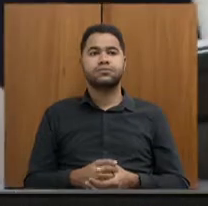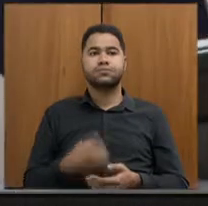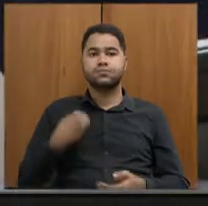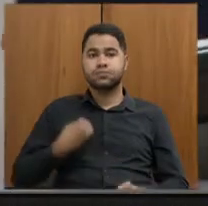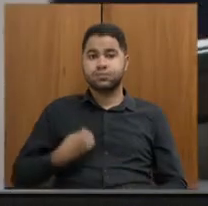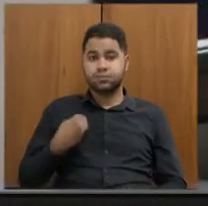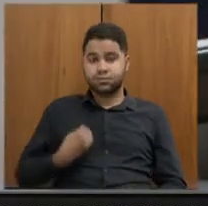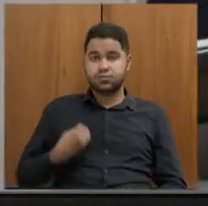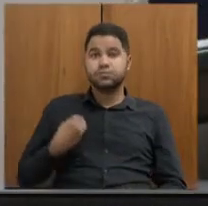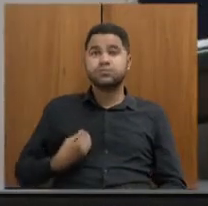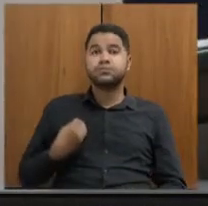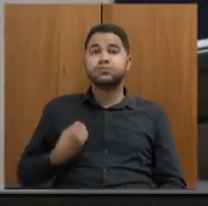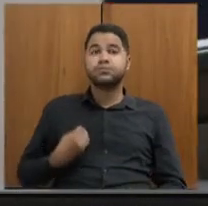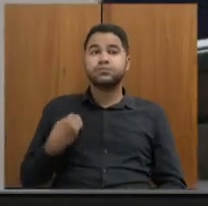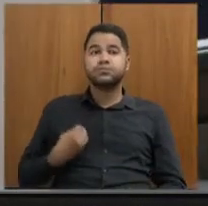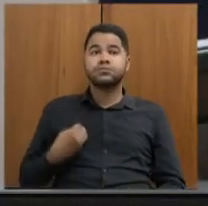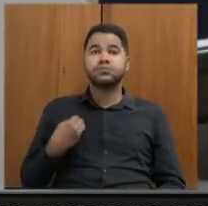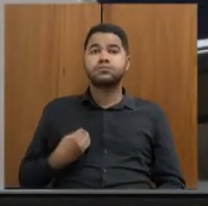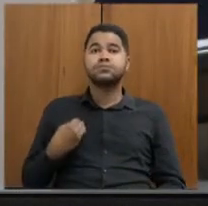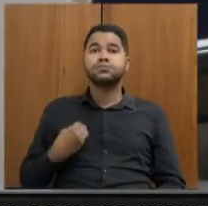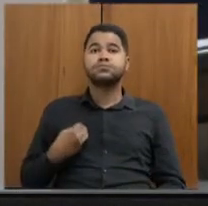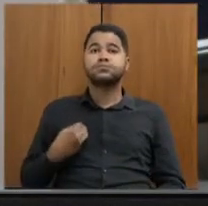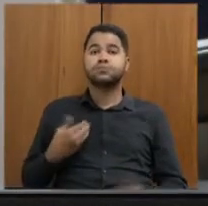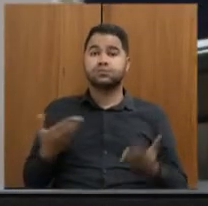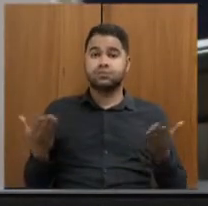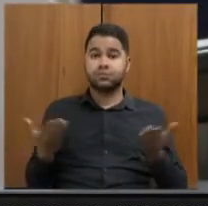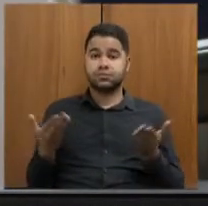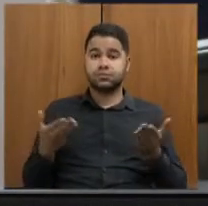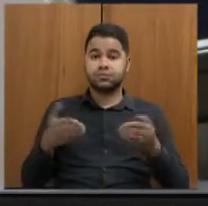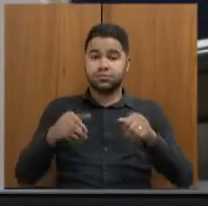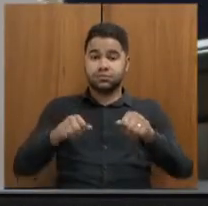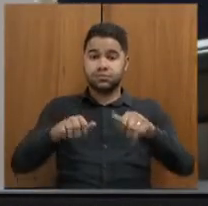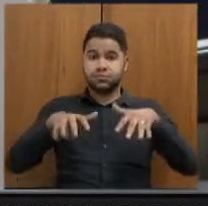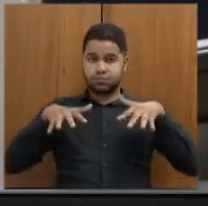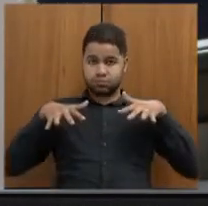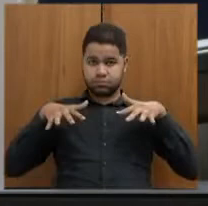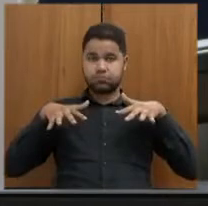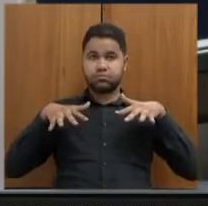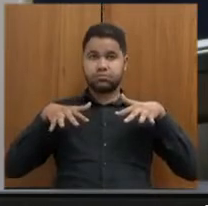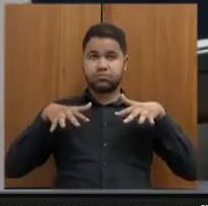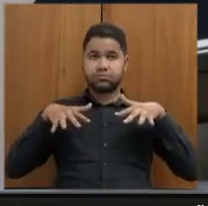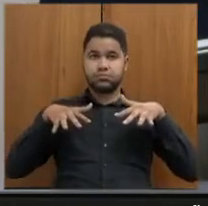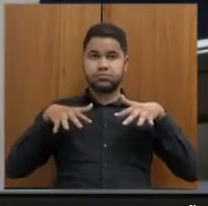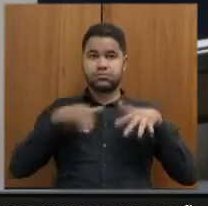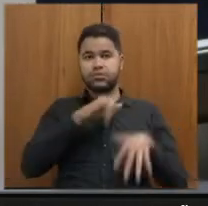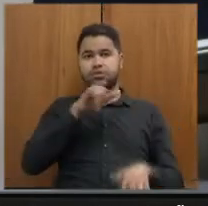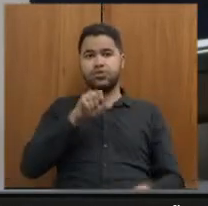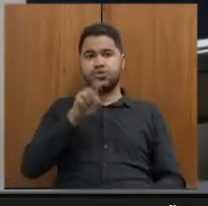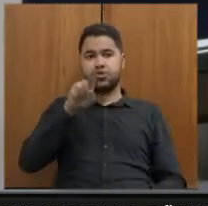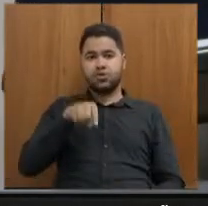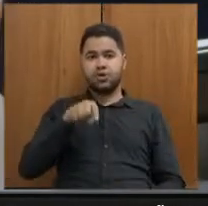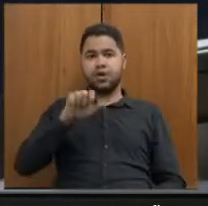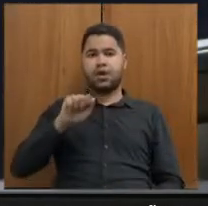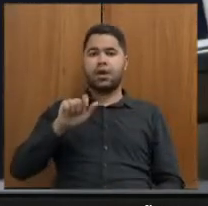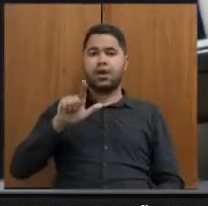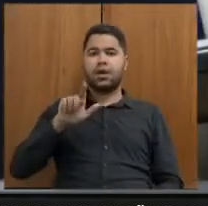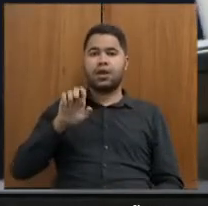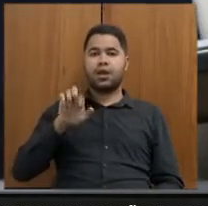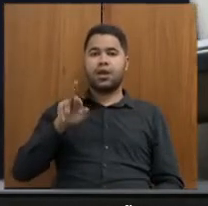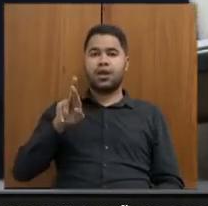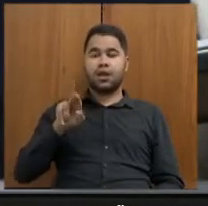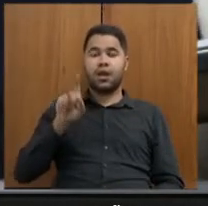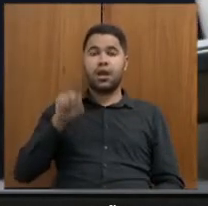presentes fisicamente aqui no planado o José Alencar o